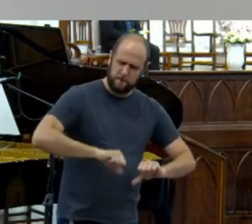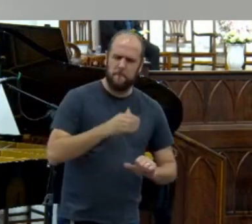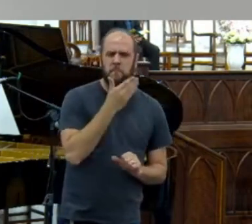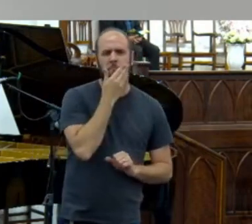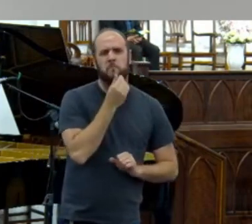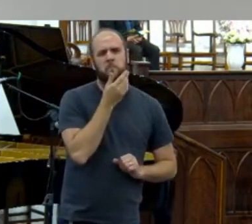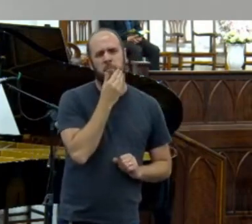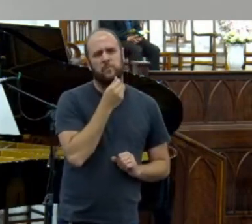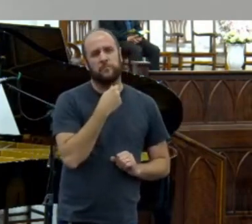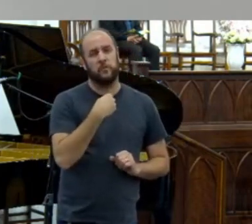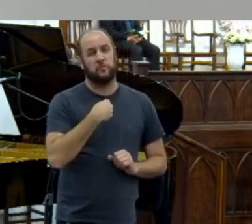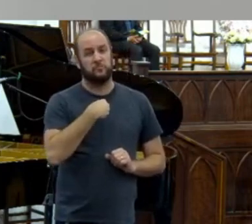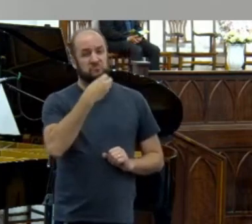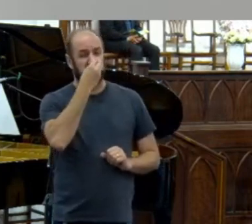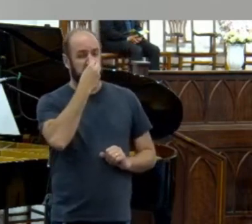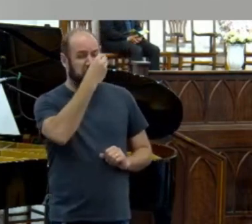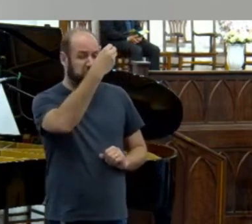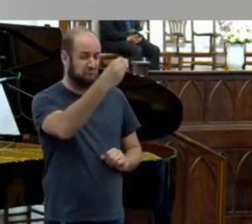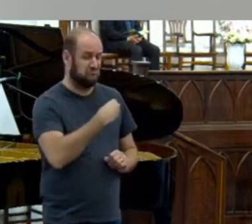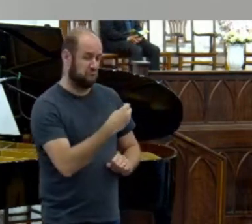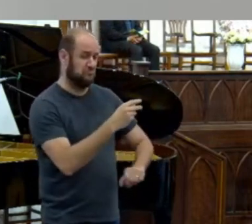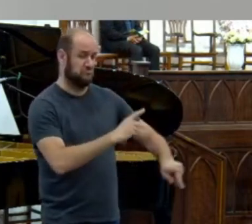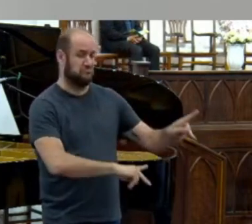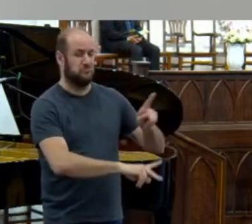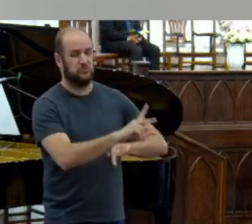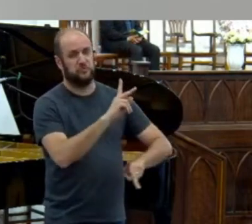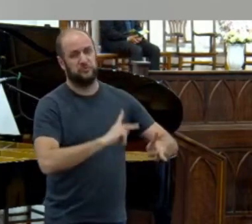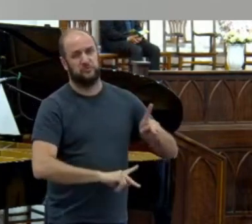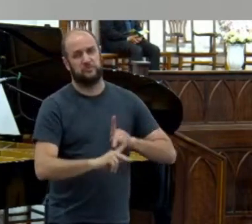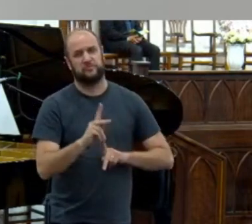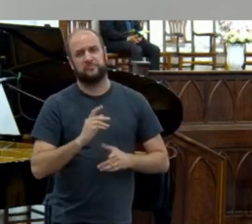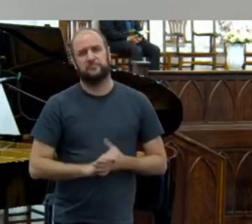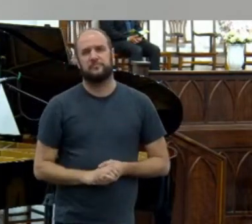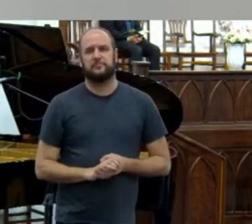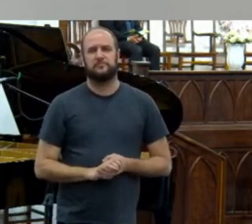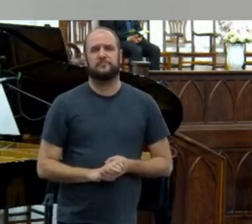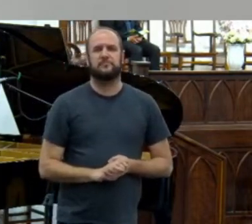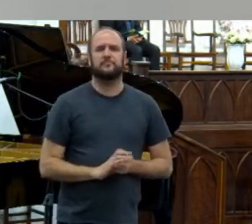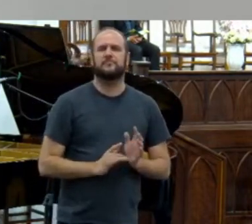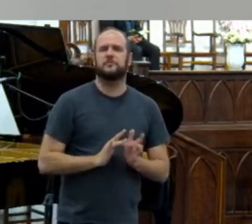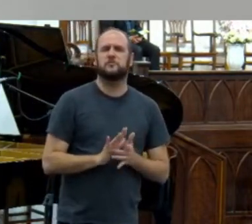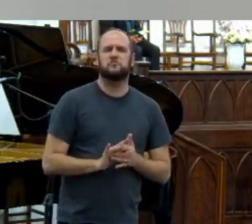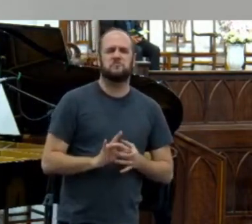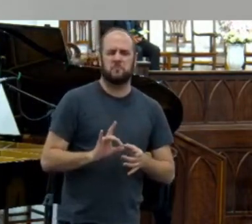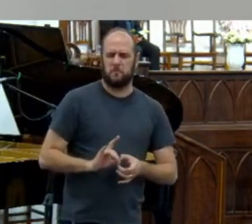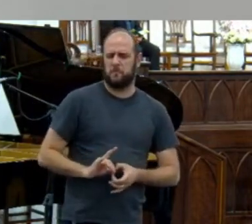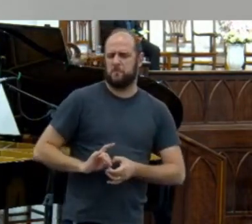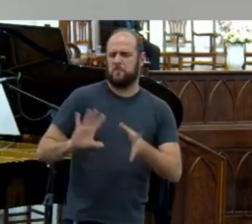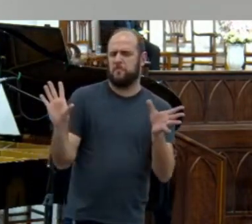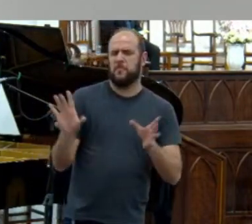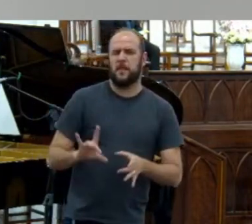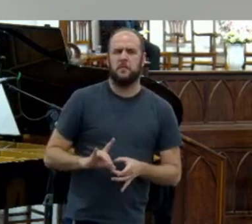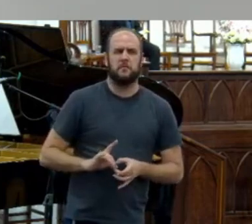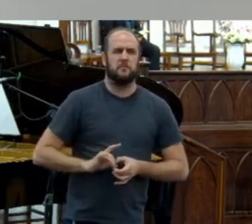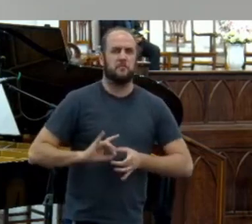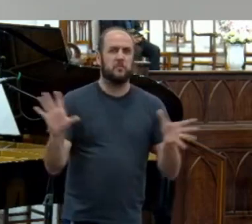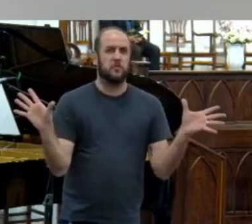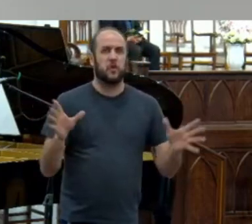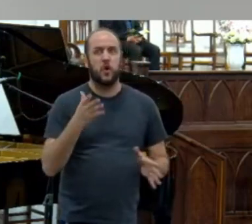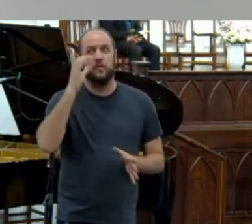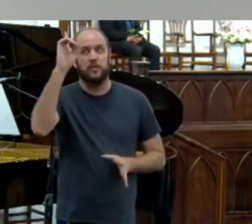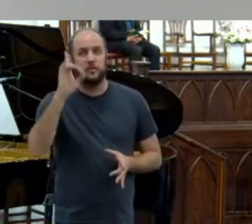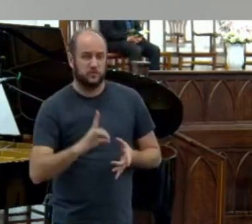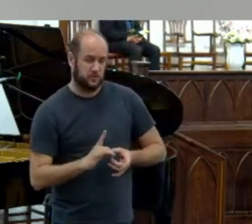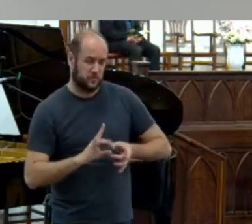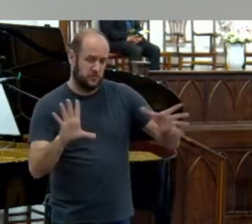eu sou o desprezado do povo. Ele foi abandonado de Deus, ele foi abandonado dos homens, ele